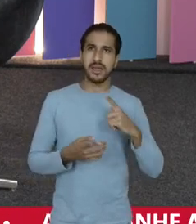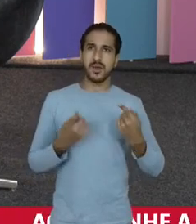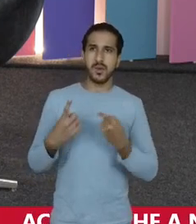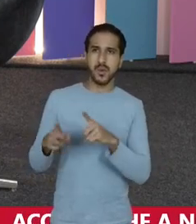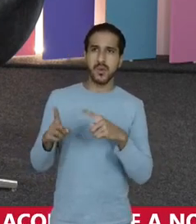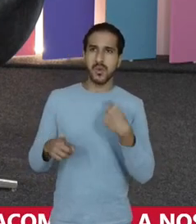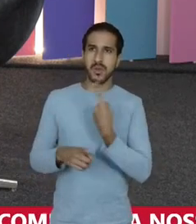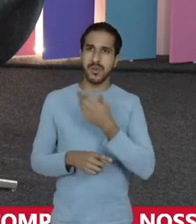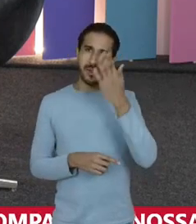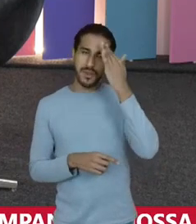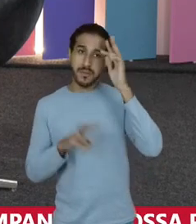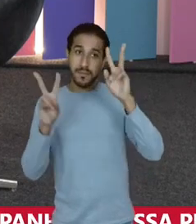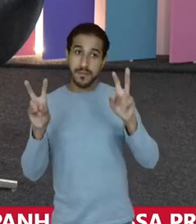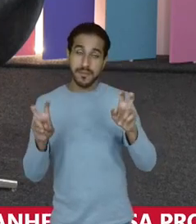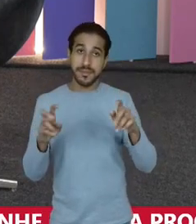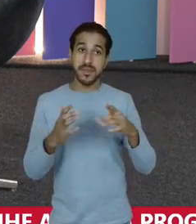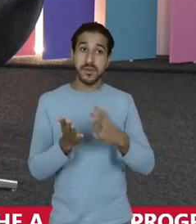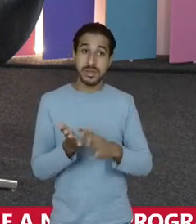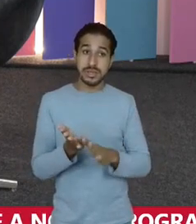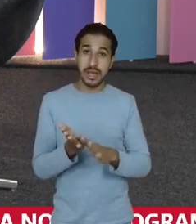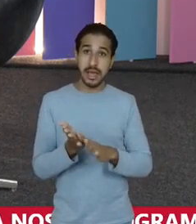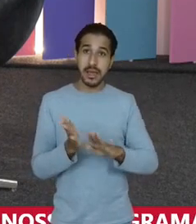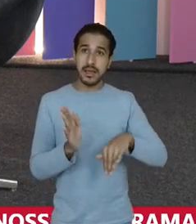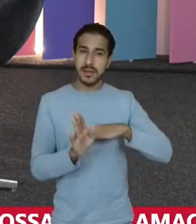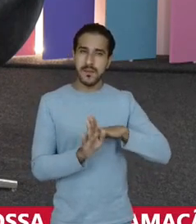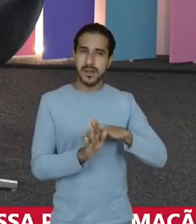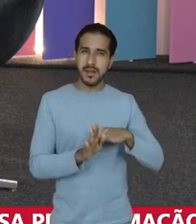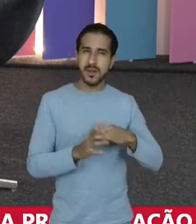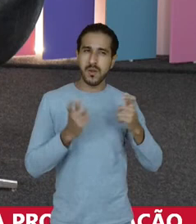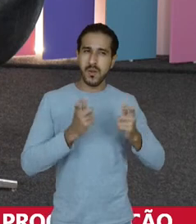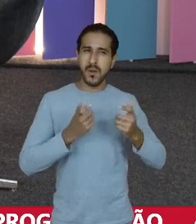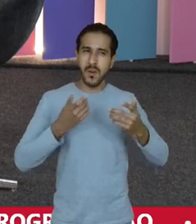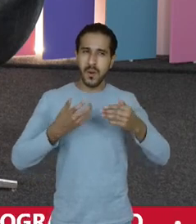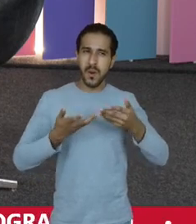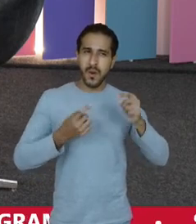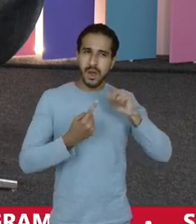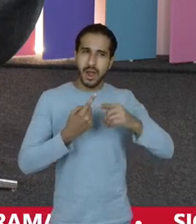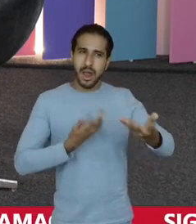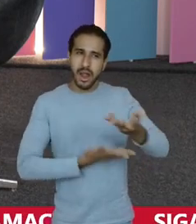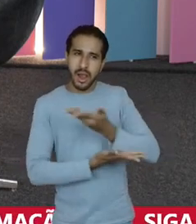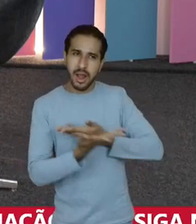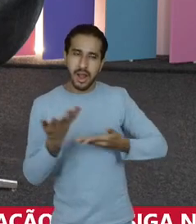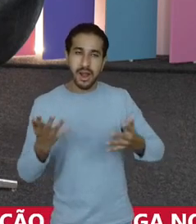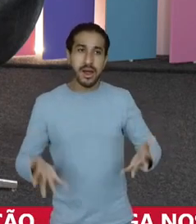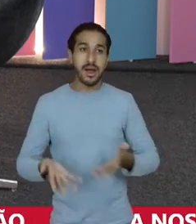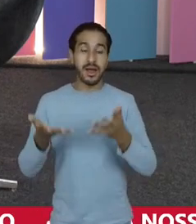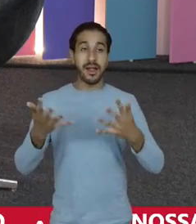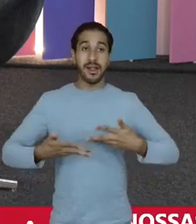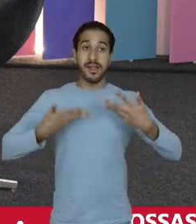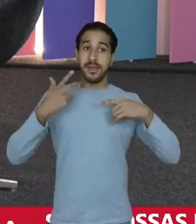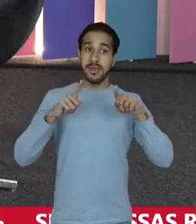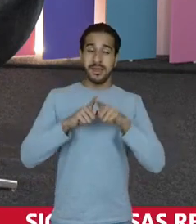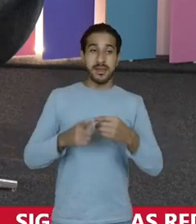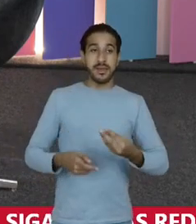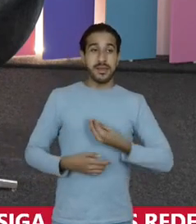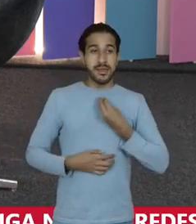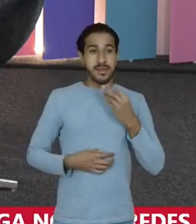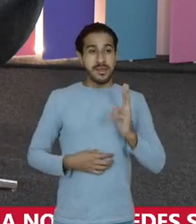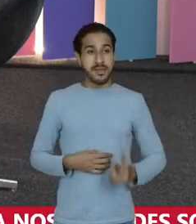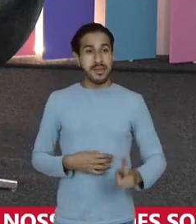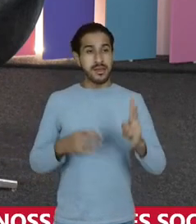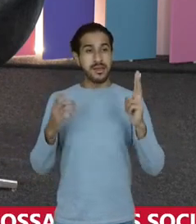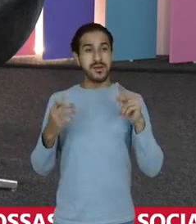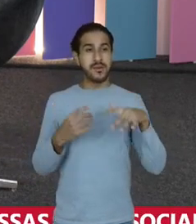ataques, nós sabemos disso. E o samba traz esse lugar de contagiar, de trazer a alegria, mas também vive sempre